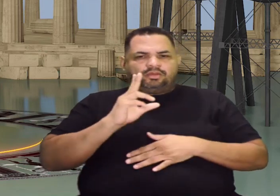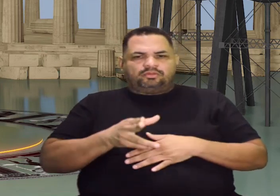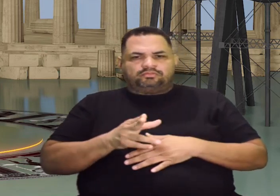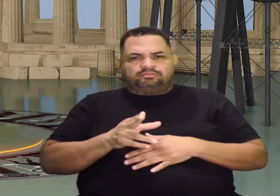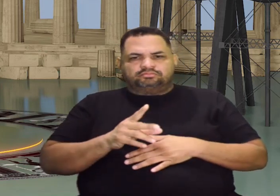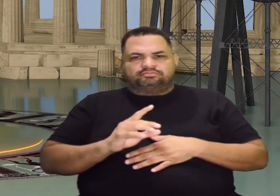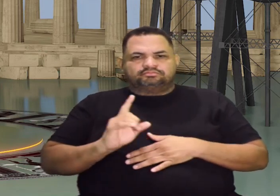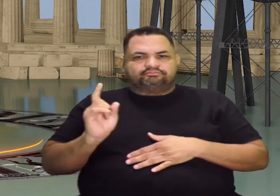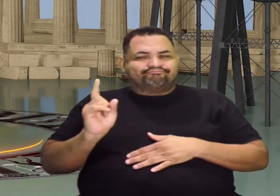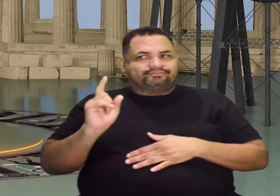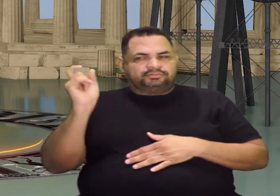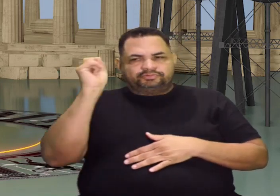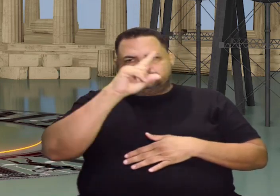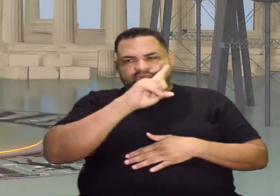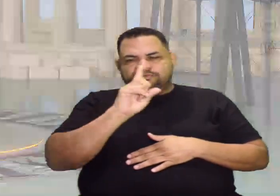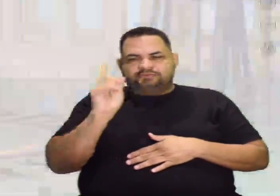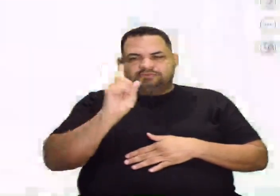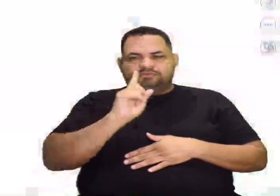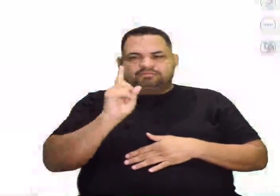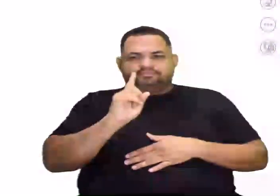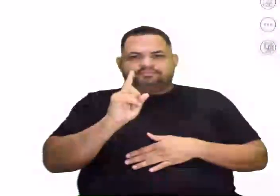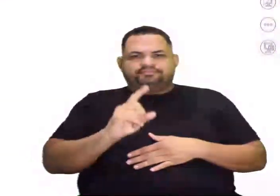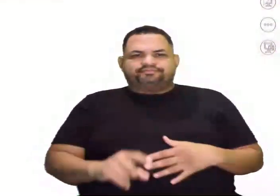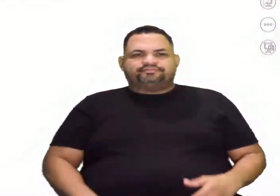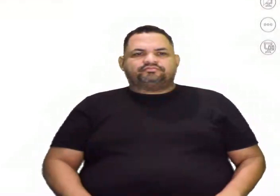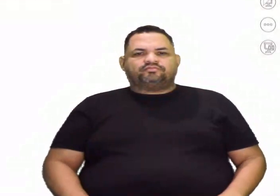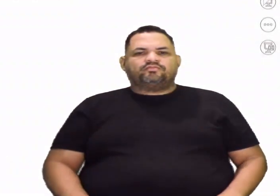está difícil, ok? Vamos lá, olha aí.